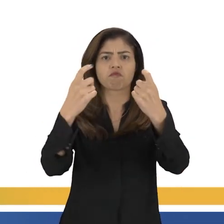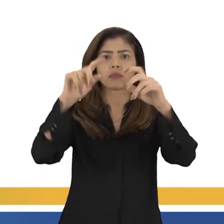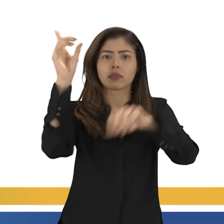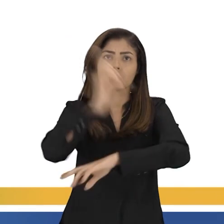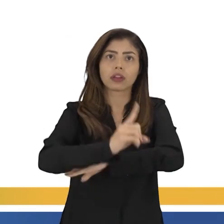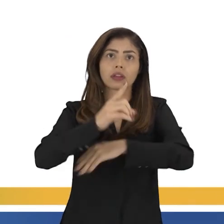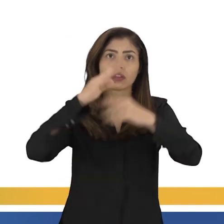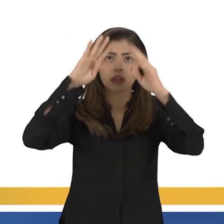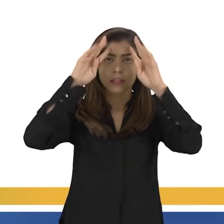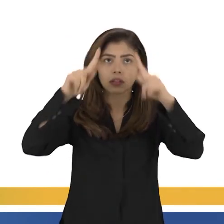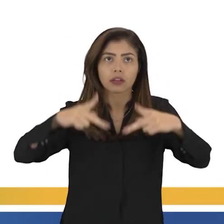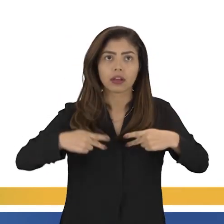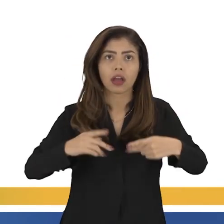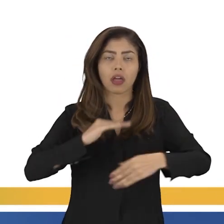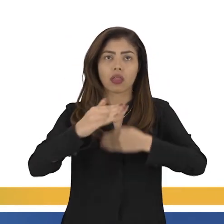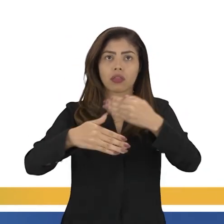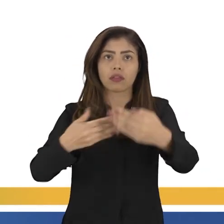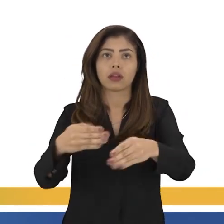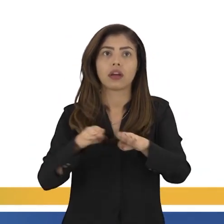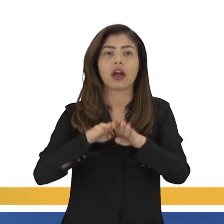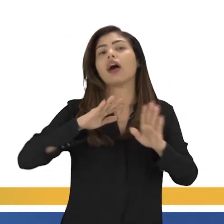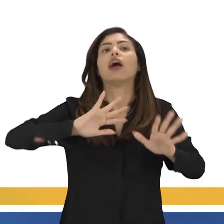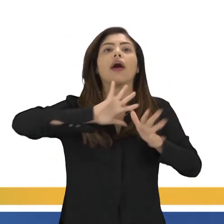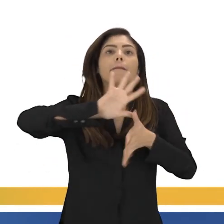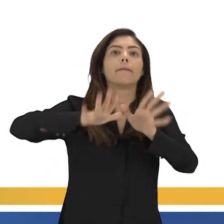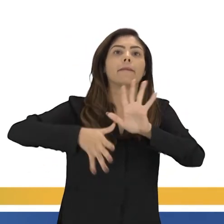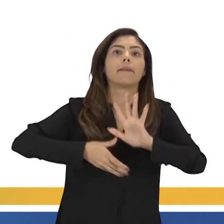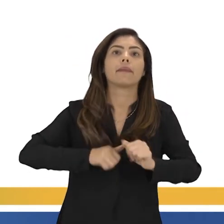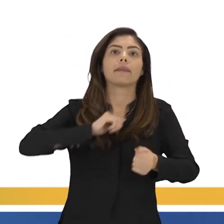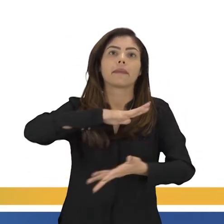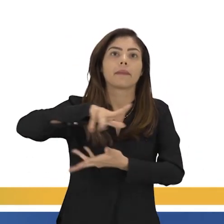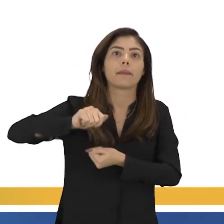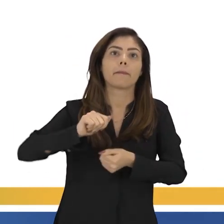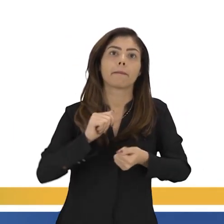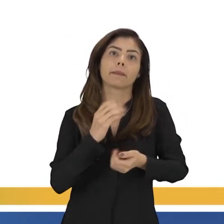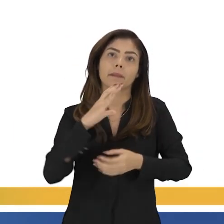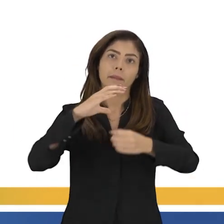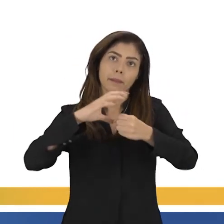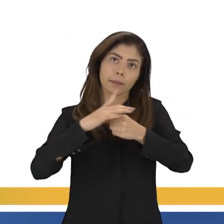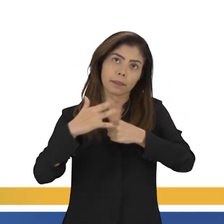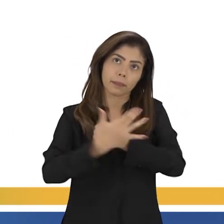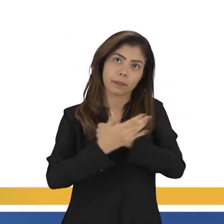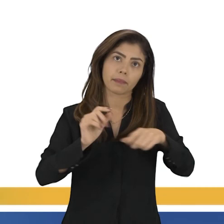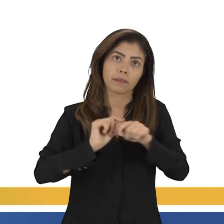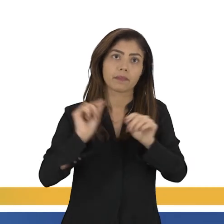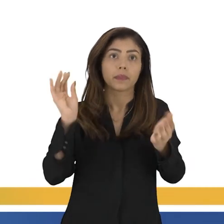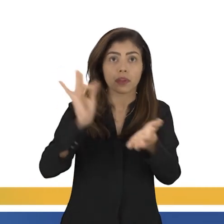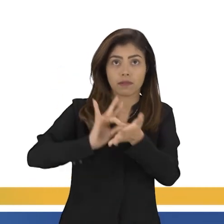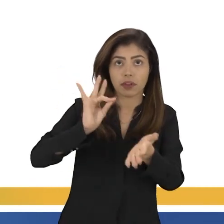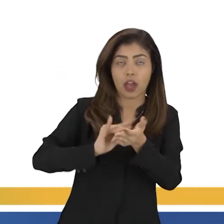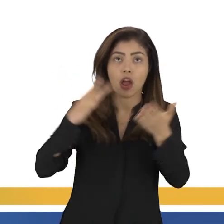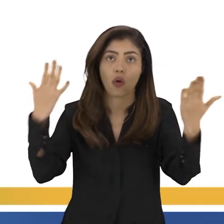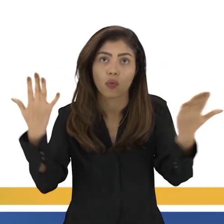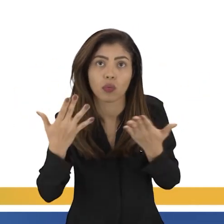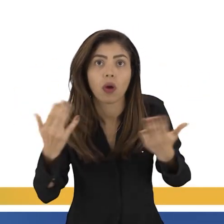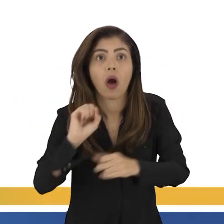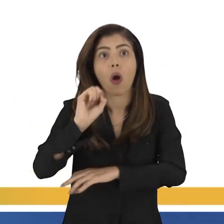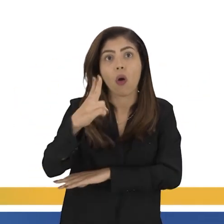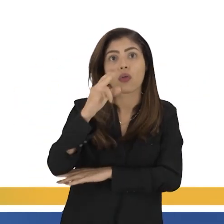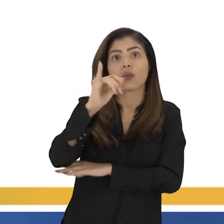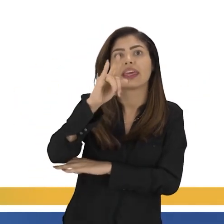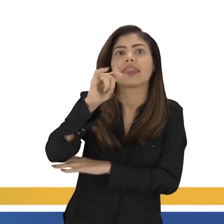de direitos humanos durante a pandemia de coronavírus, faça uma reflexão crítica entre a realidade atual e o ideal